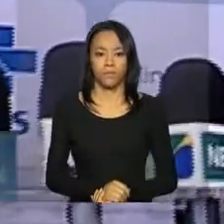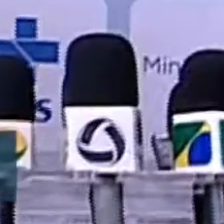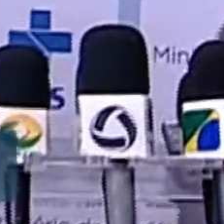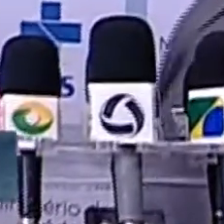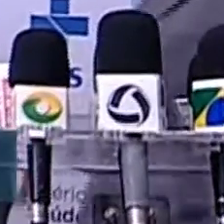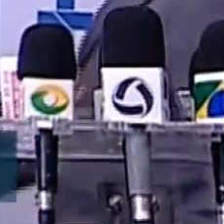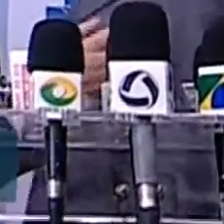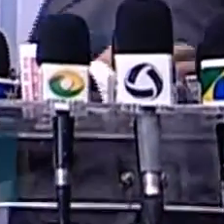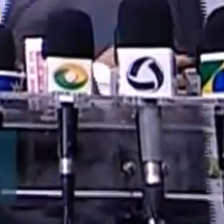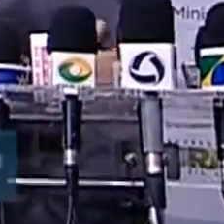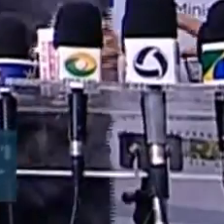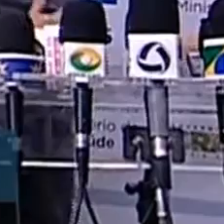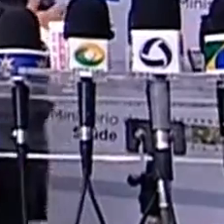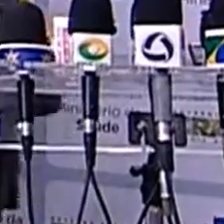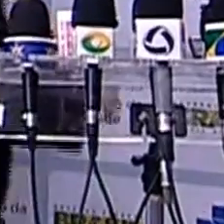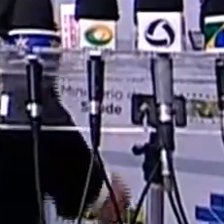Beleza.